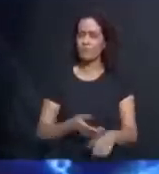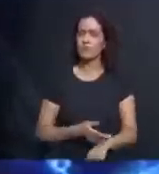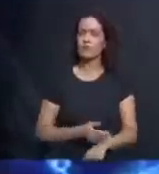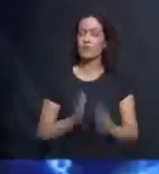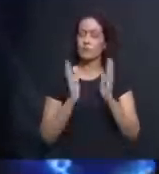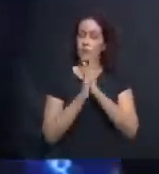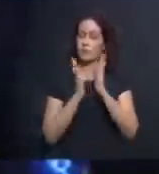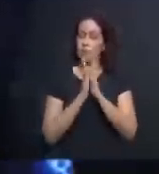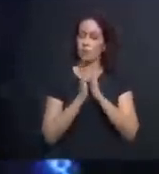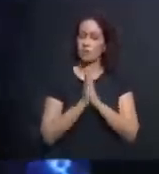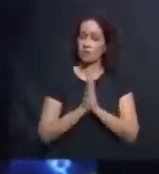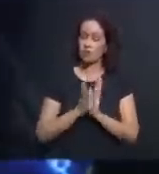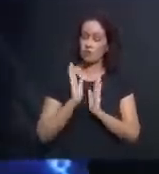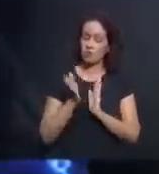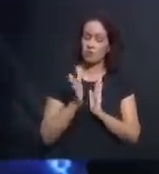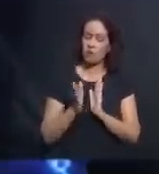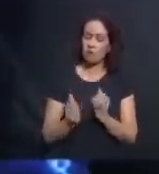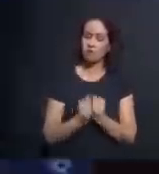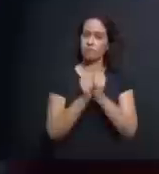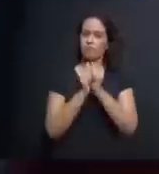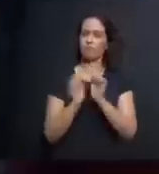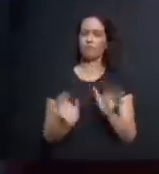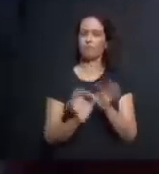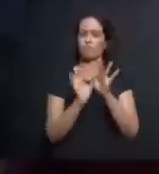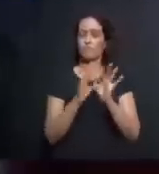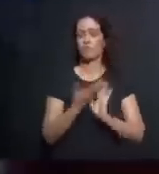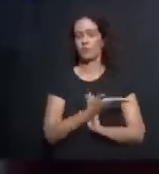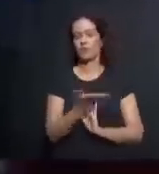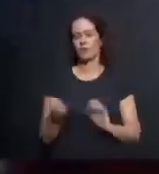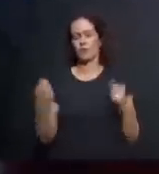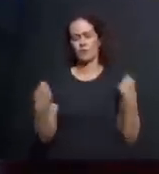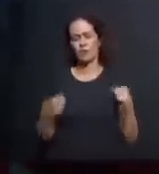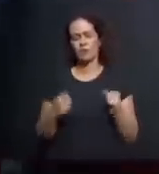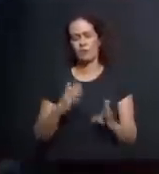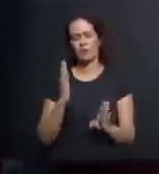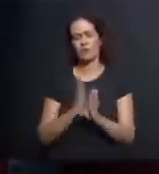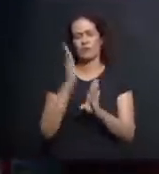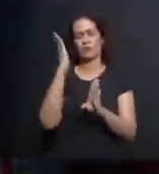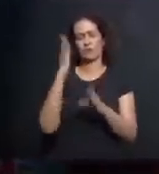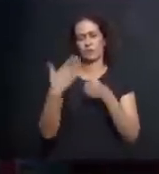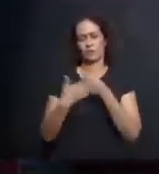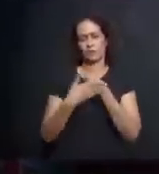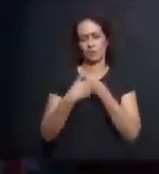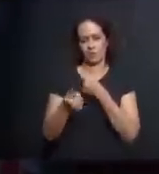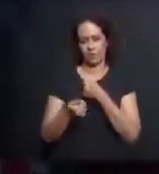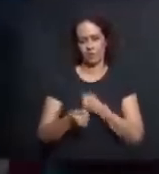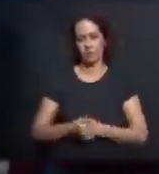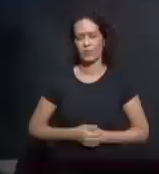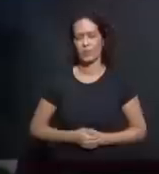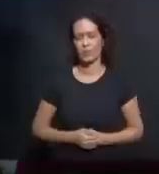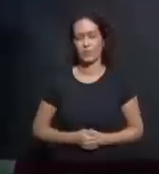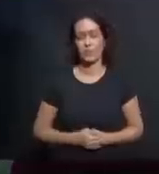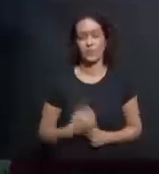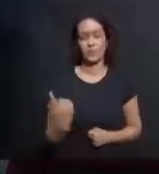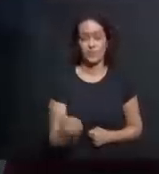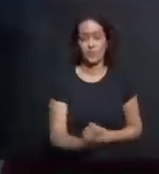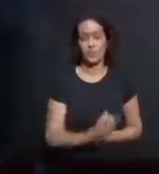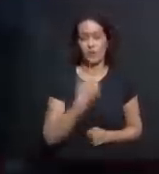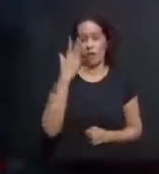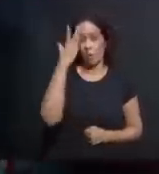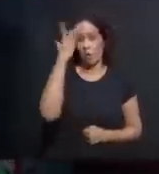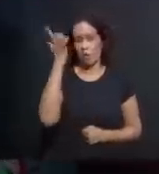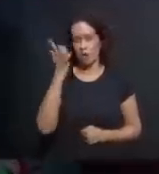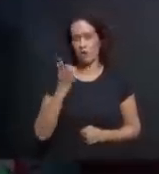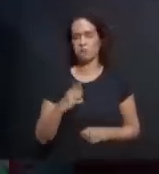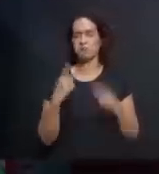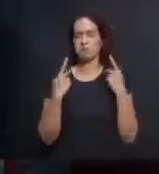vai emendar você que está aqui hoje e precisa descobrir esse chamado. Nós ainda vamos ouvir amanhã mensagem sobre